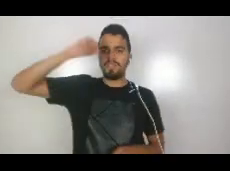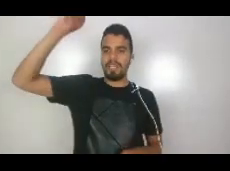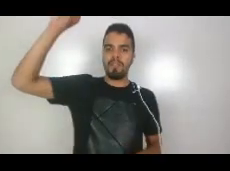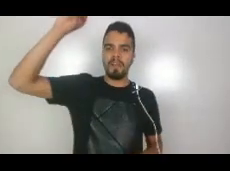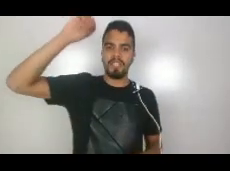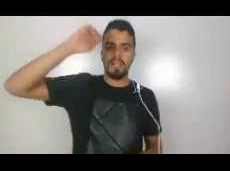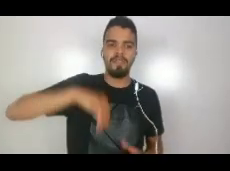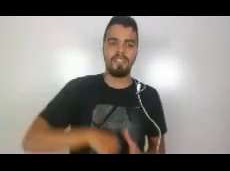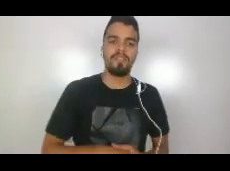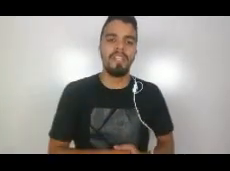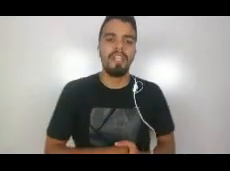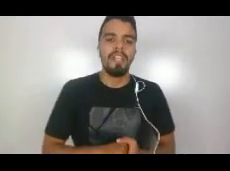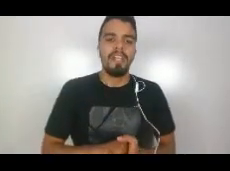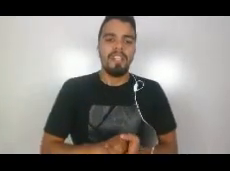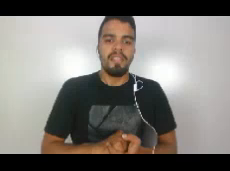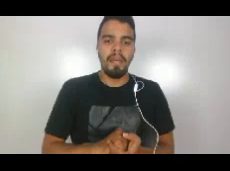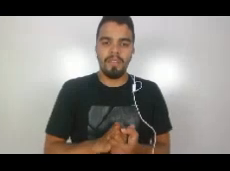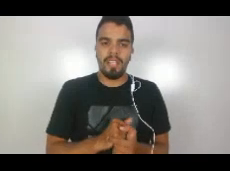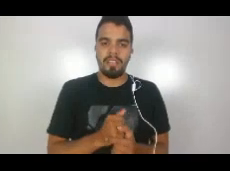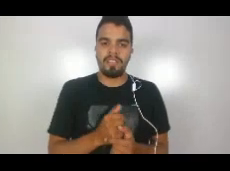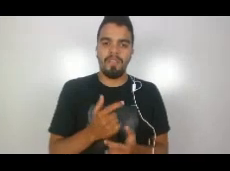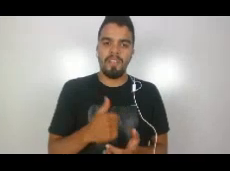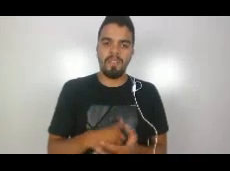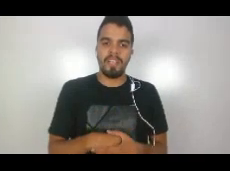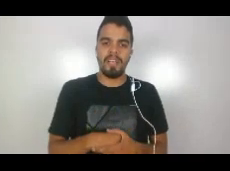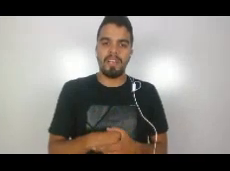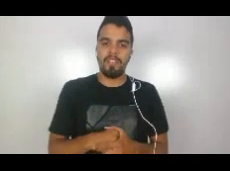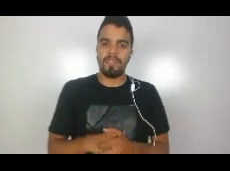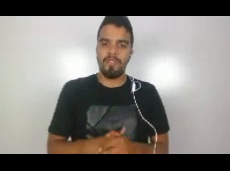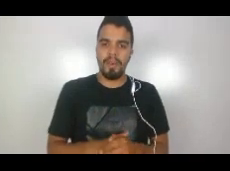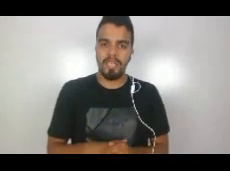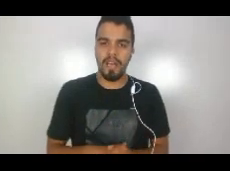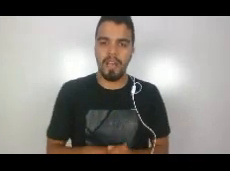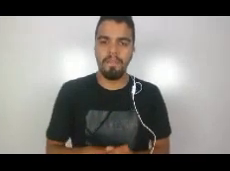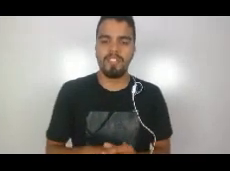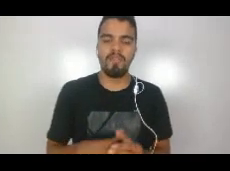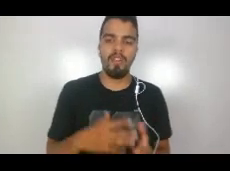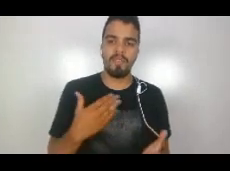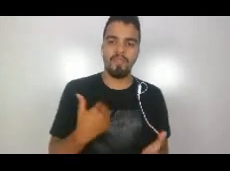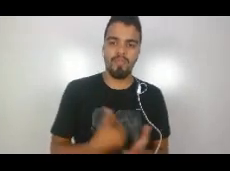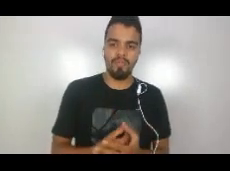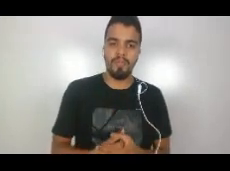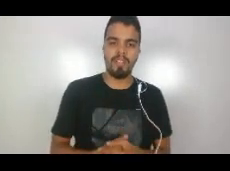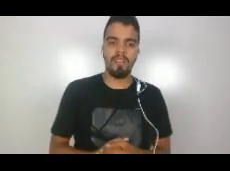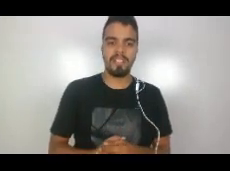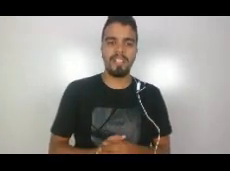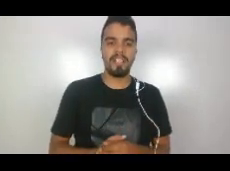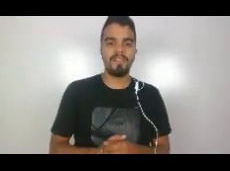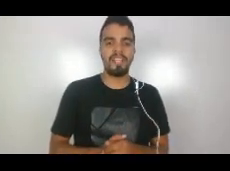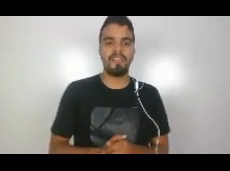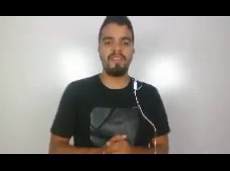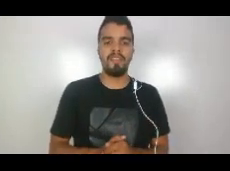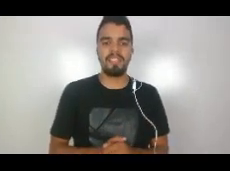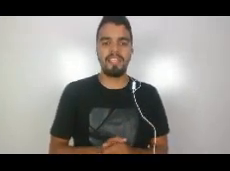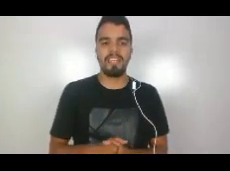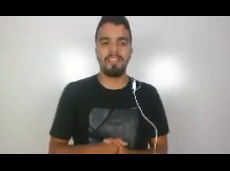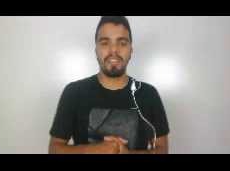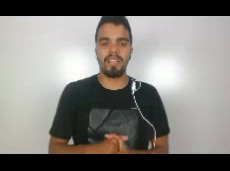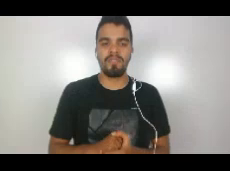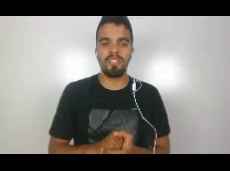você consegue compartilhar o vídeo. Depois de selecionar o vídeo, você clica na opção compartilhar, escolher a opção do YouTube. Logo em seguida, você